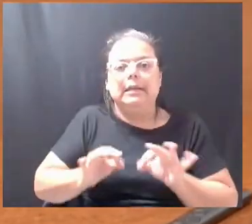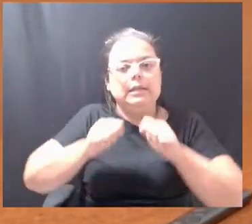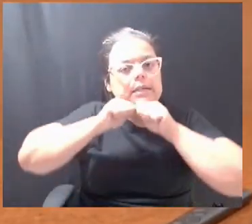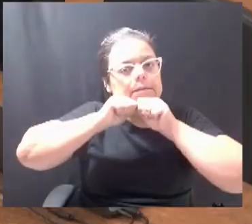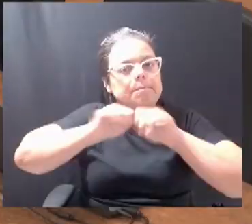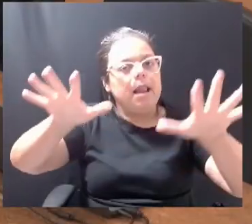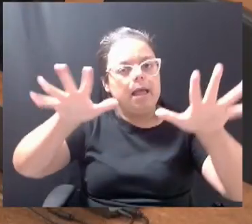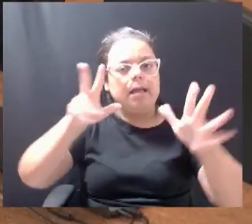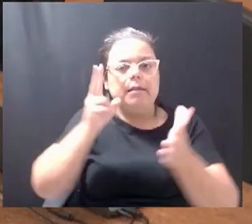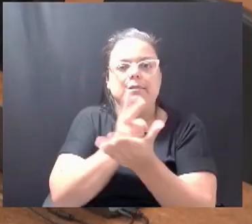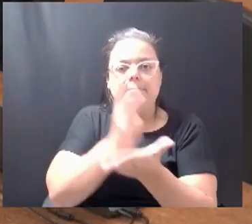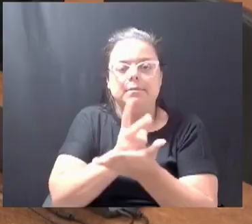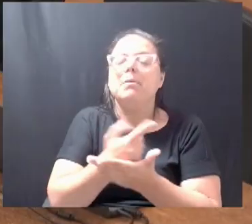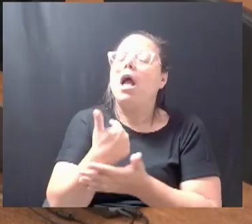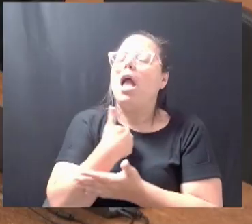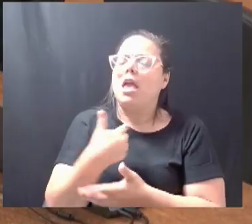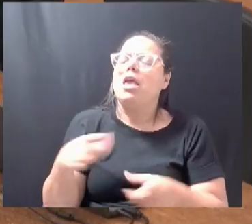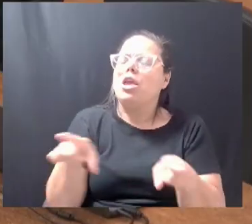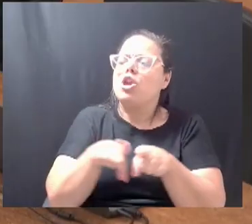eu tenho a minha resposta,